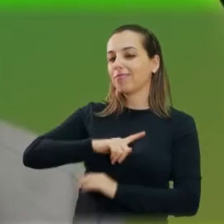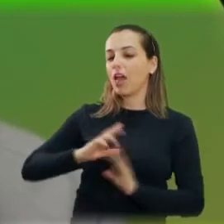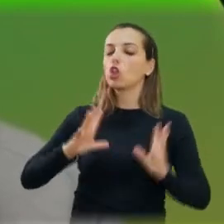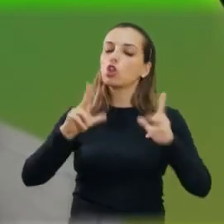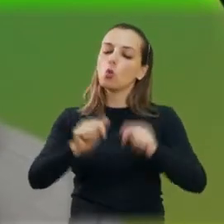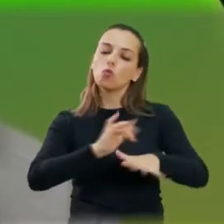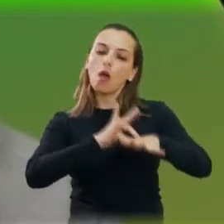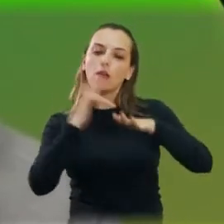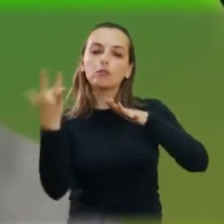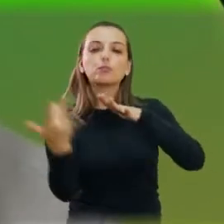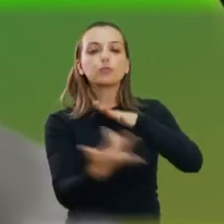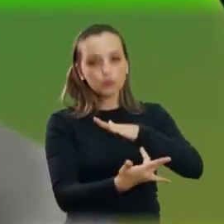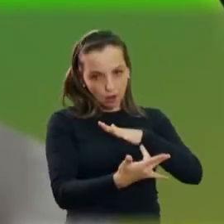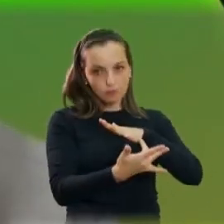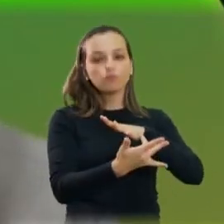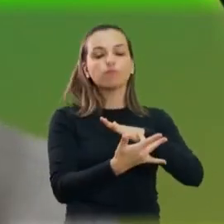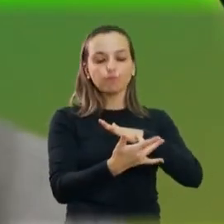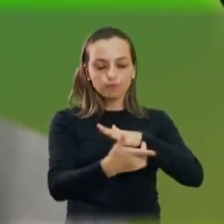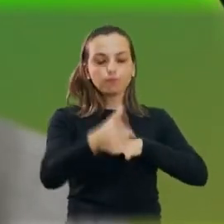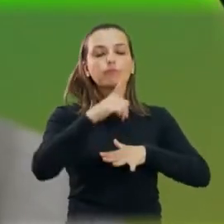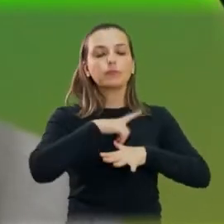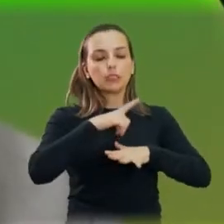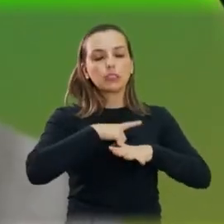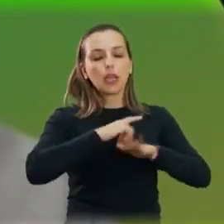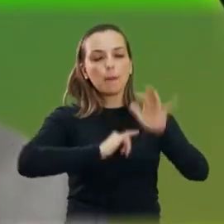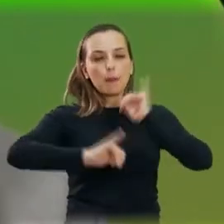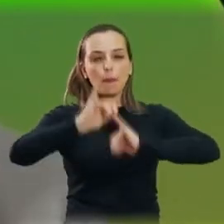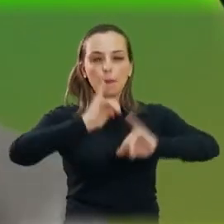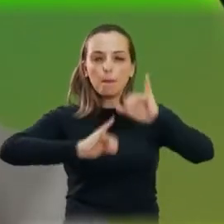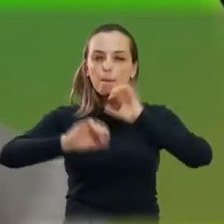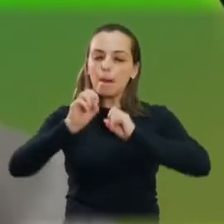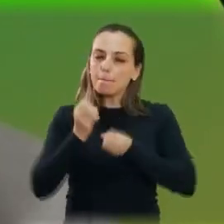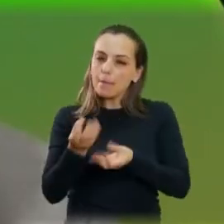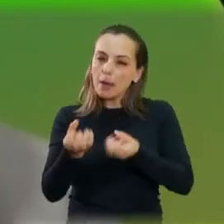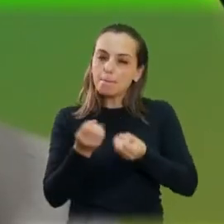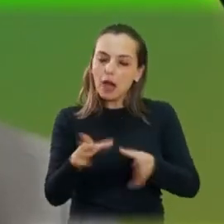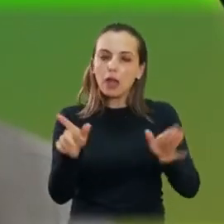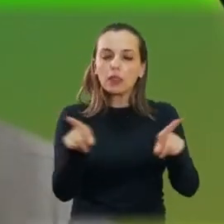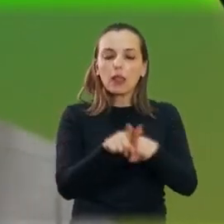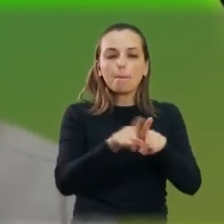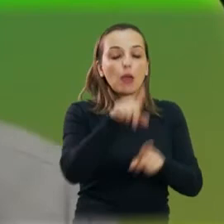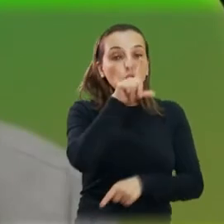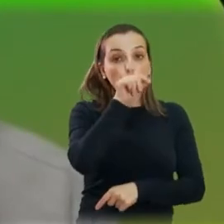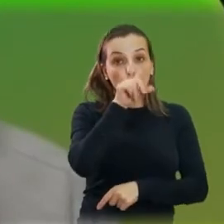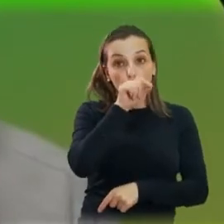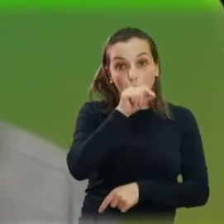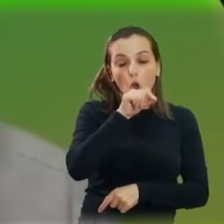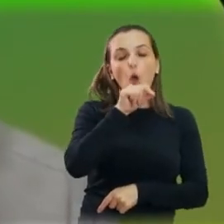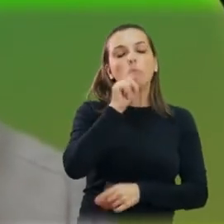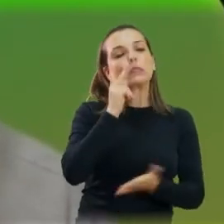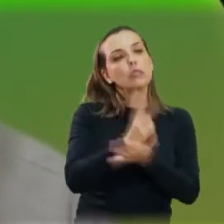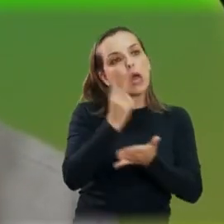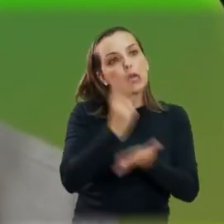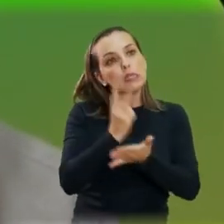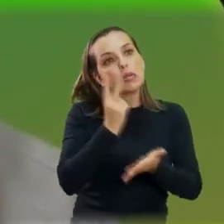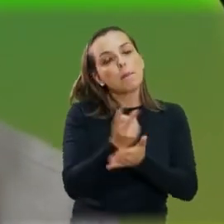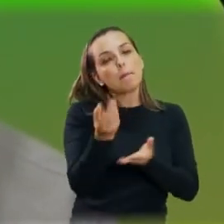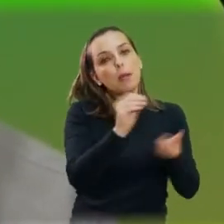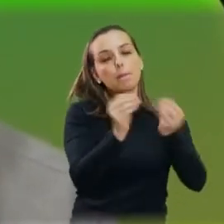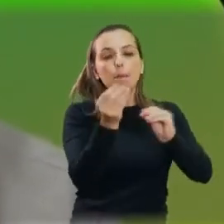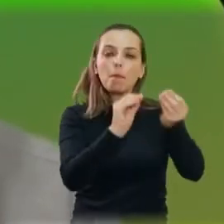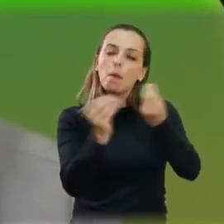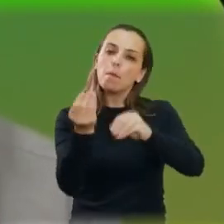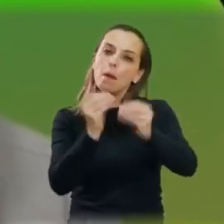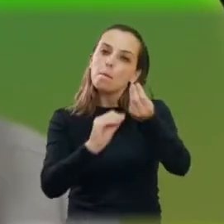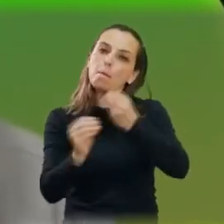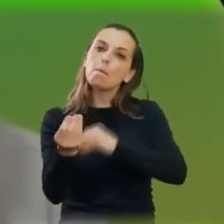aparecer a nossa página também com todas as informações. O Twitter também é rafangeli. A gente está sempre colocando pelo menos